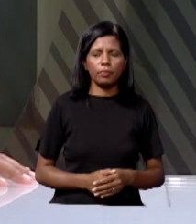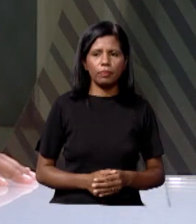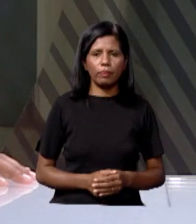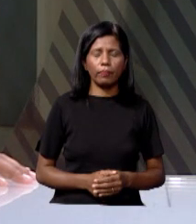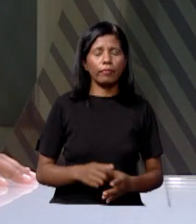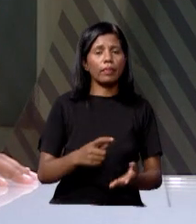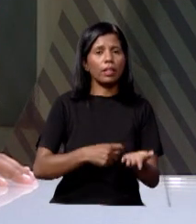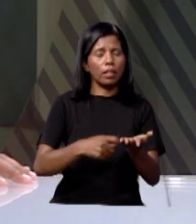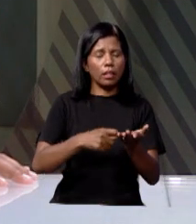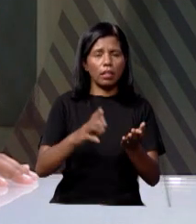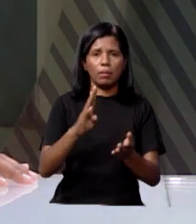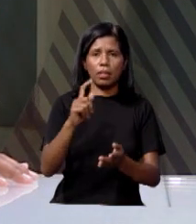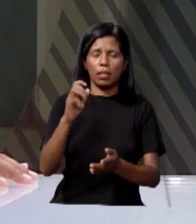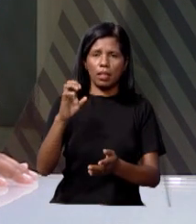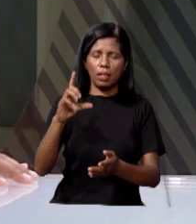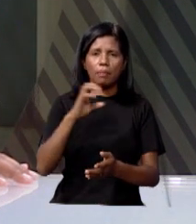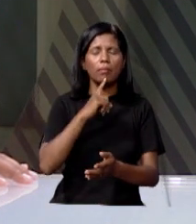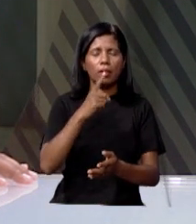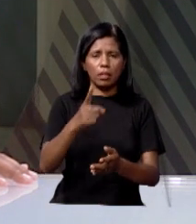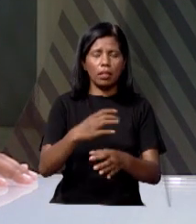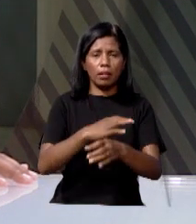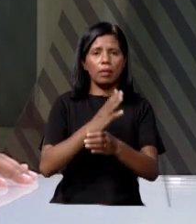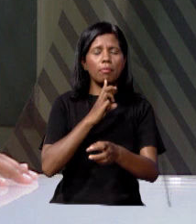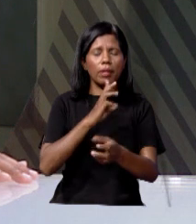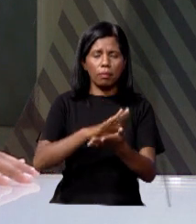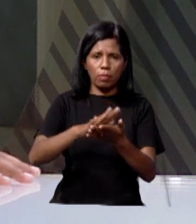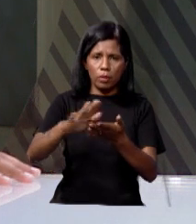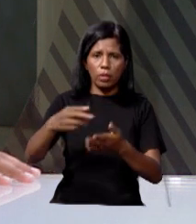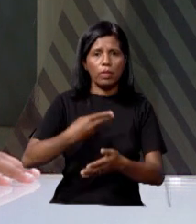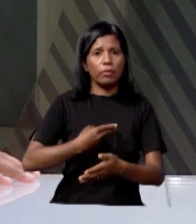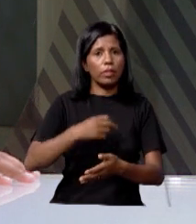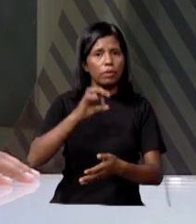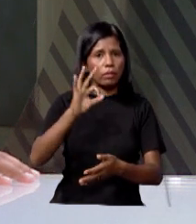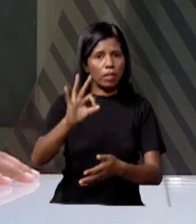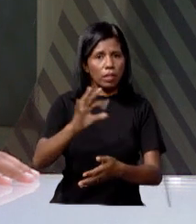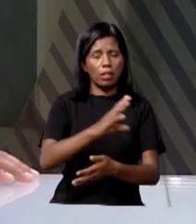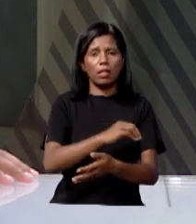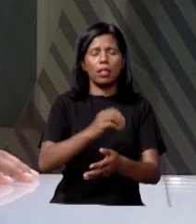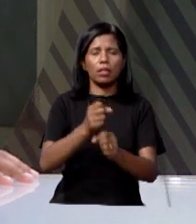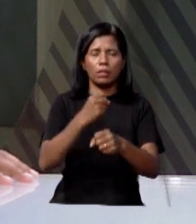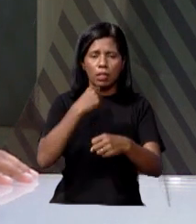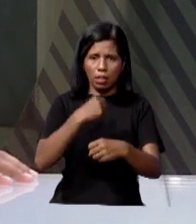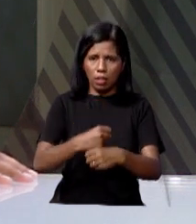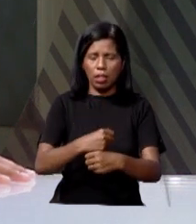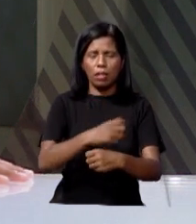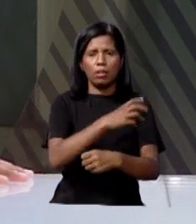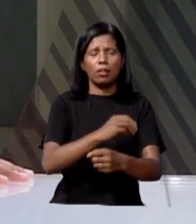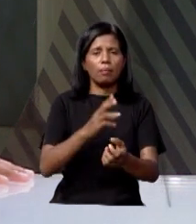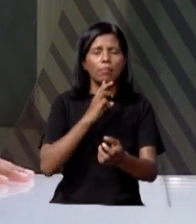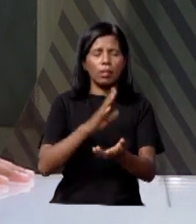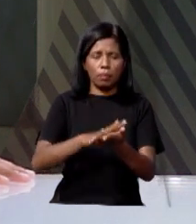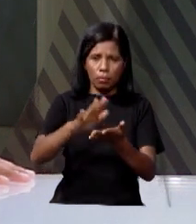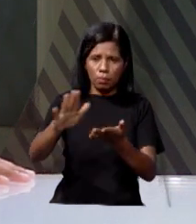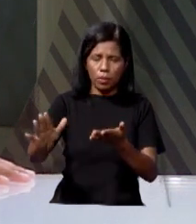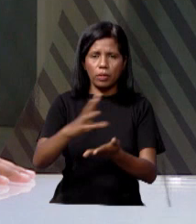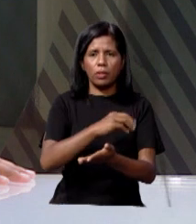Tekniku betele pe hadia kanu distribuição bemos e área fatuhada, o de bele canaliza bemos ba comunidade a suku Kampung Alor